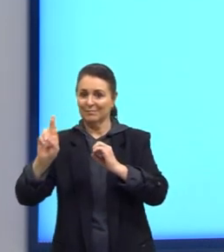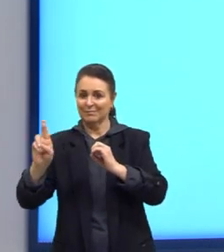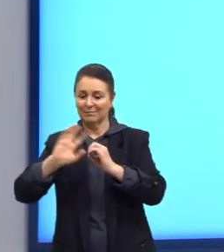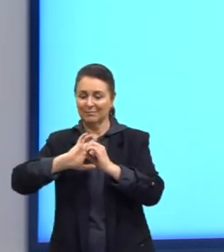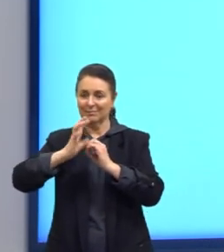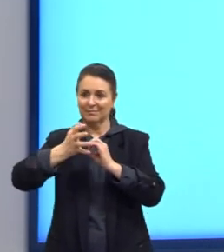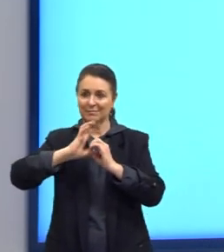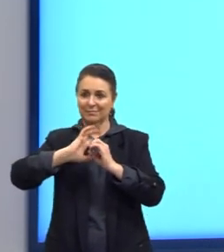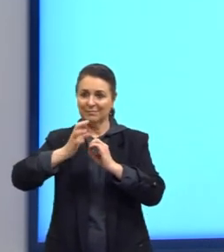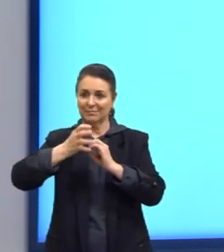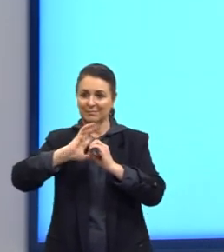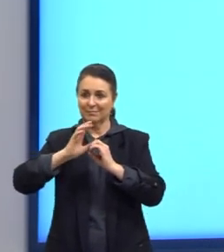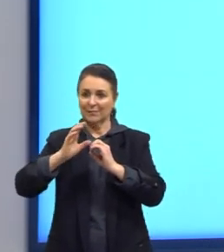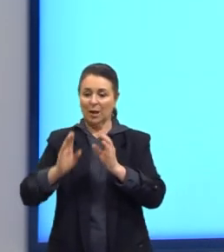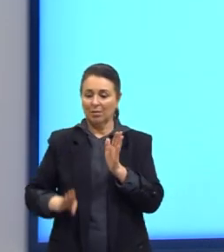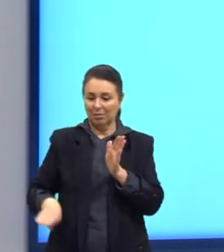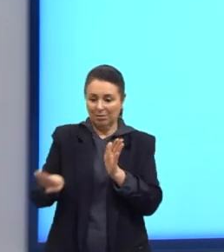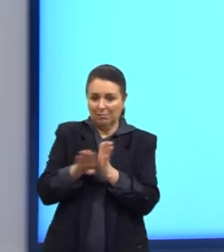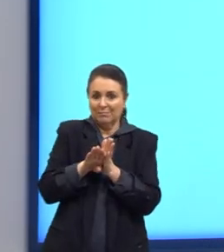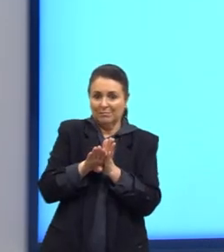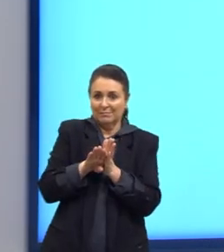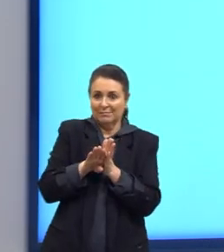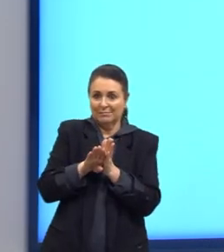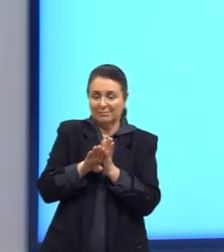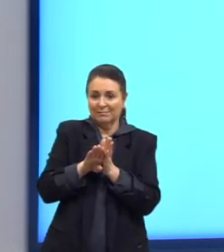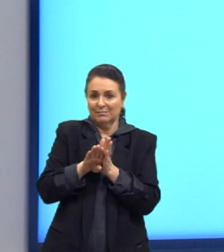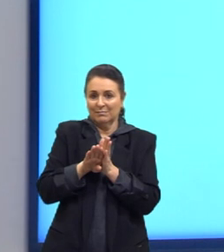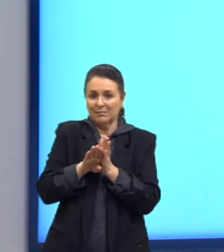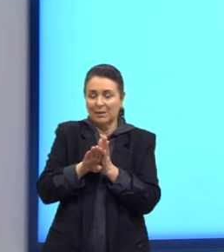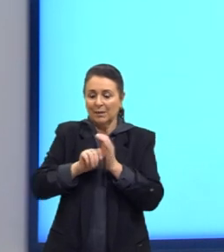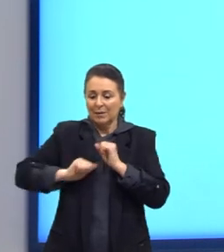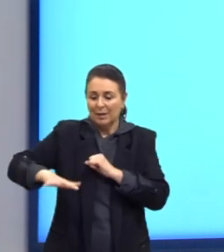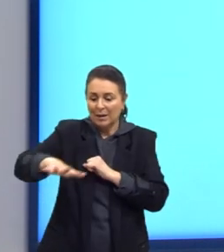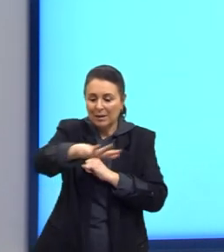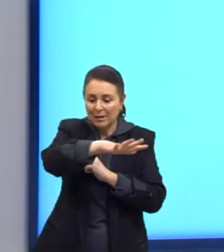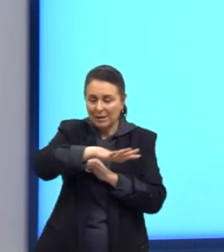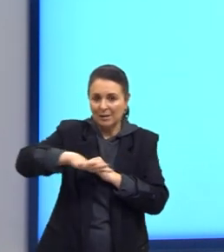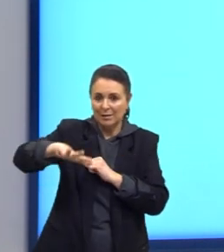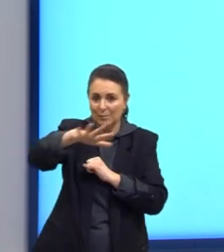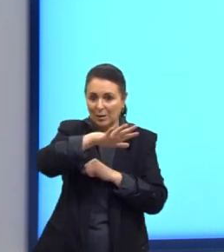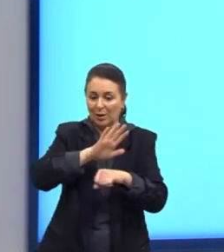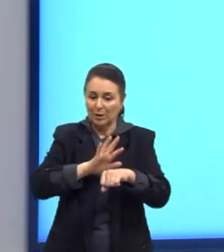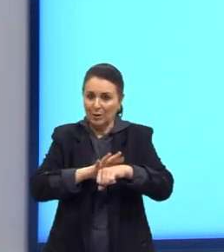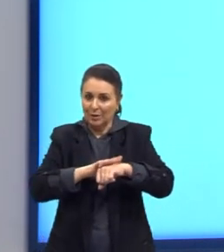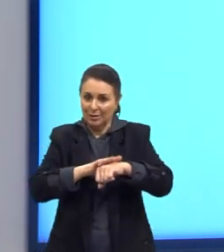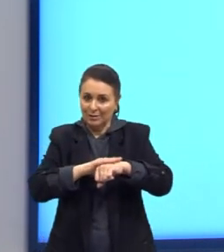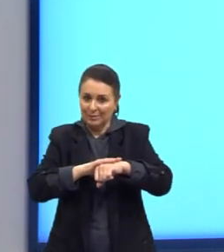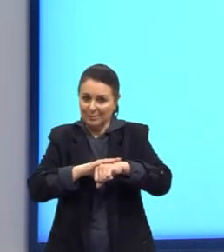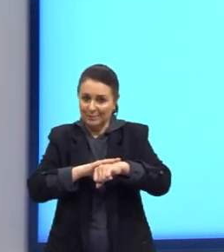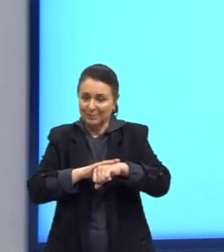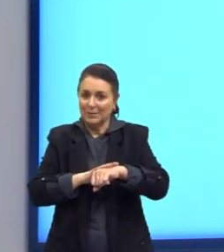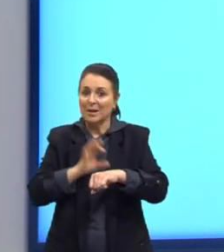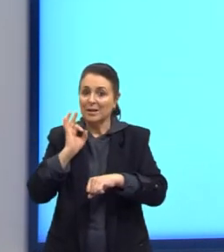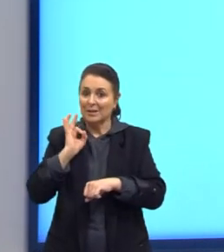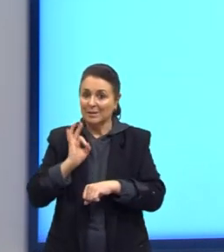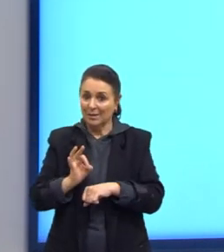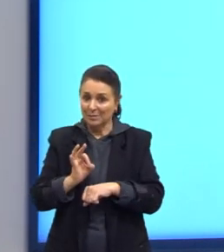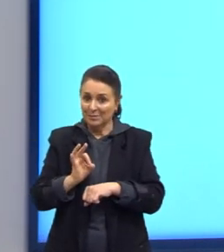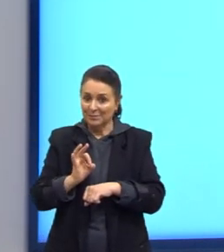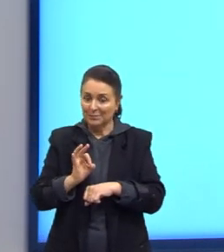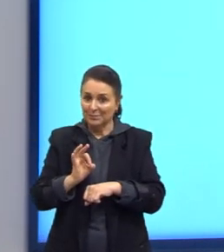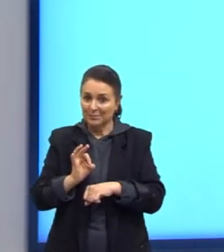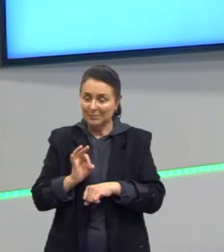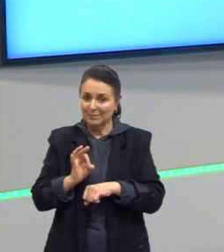atmosfera limite e vezes limite epidemia em vez de epidemia certo gente